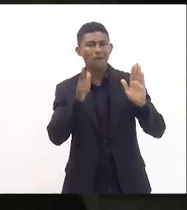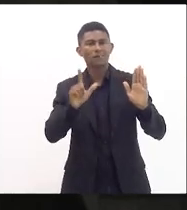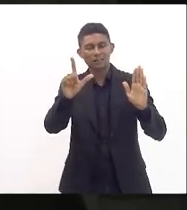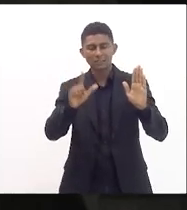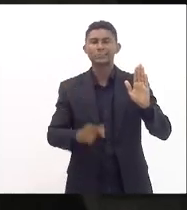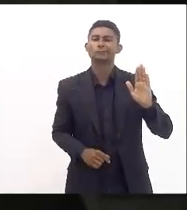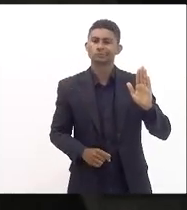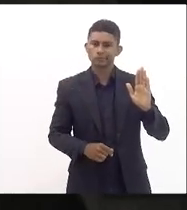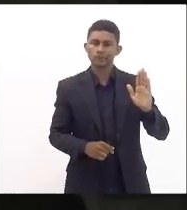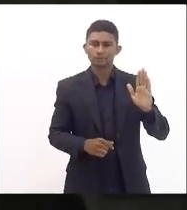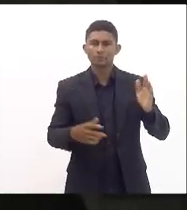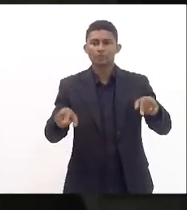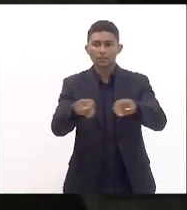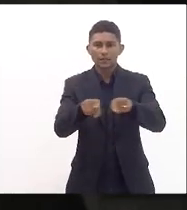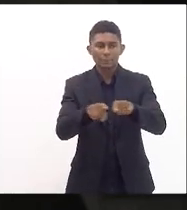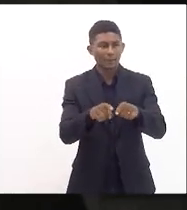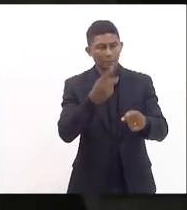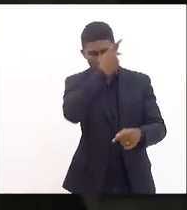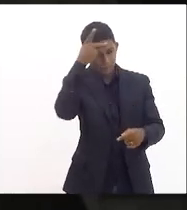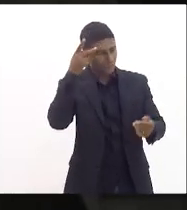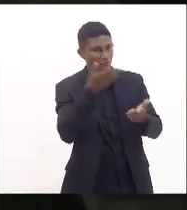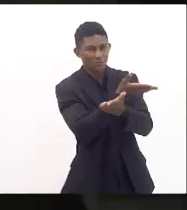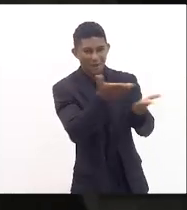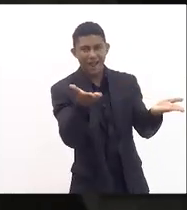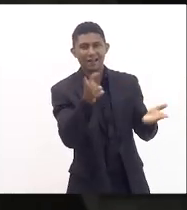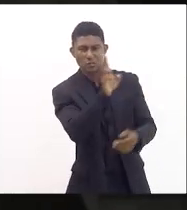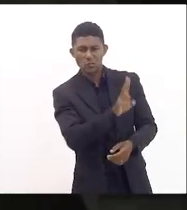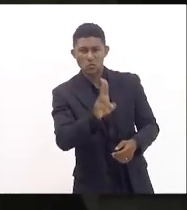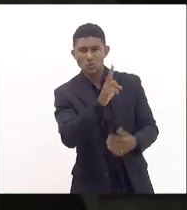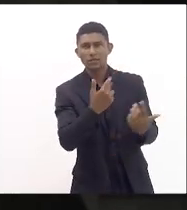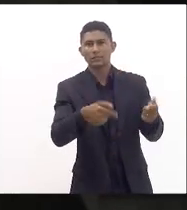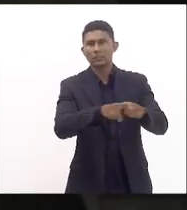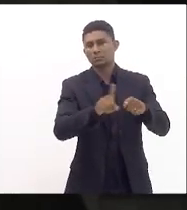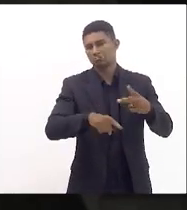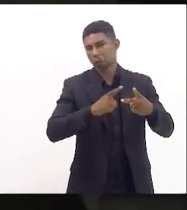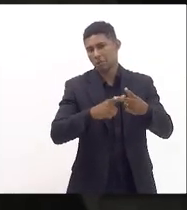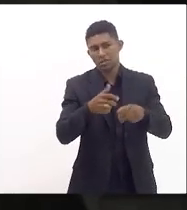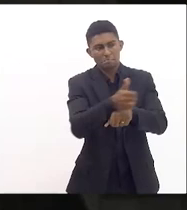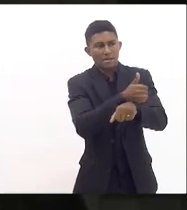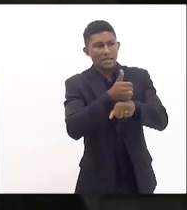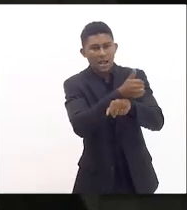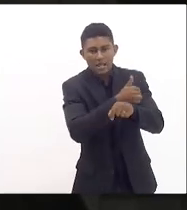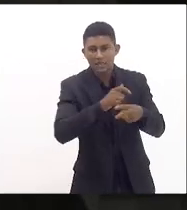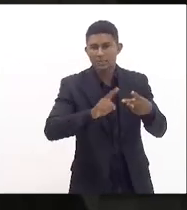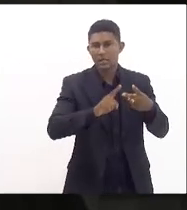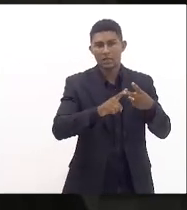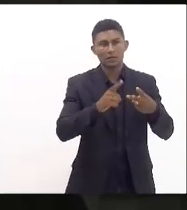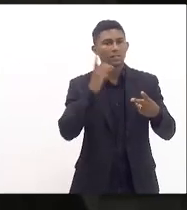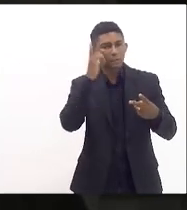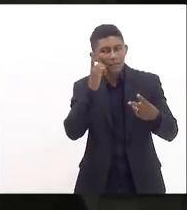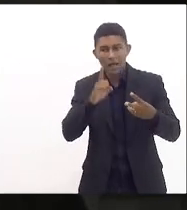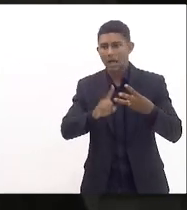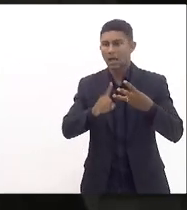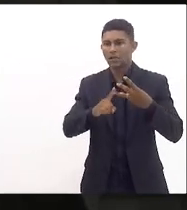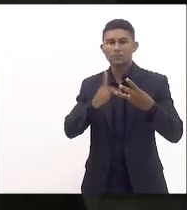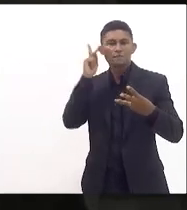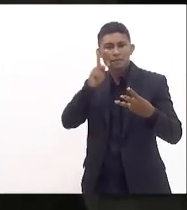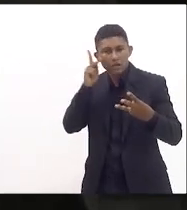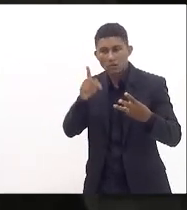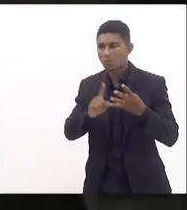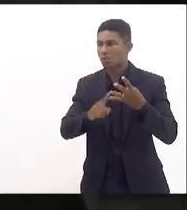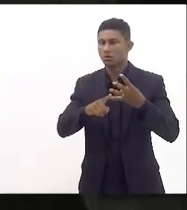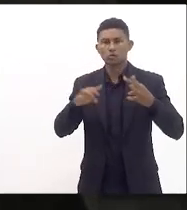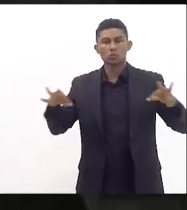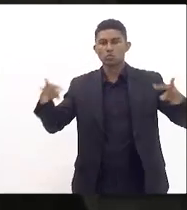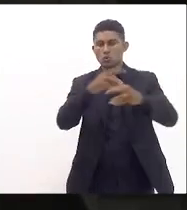sobretudo, a presença de usuários, a presença de especialistas, a presença, enfim, de parlamentares de outras casas legislativas que